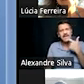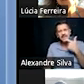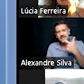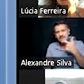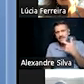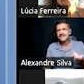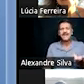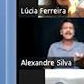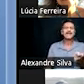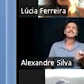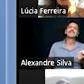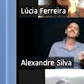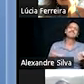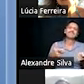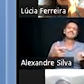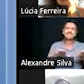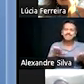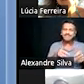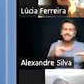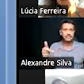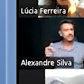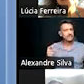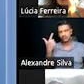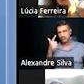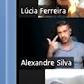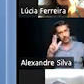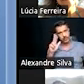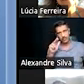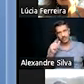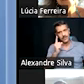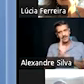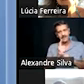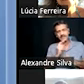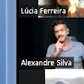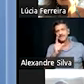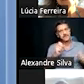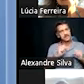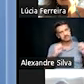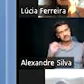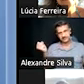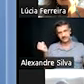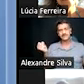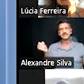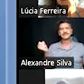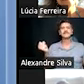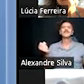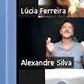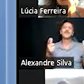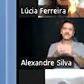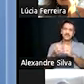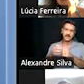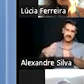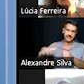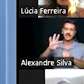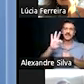répteis fossilizados, eu nunca encontrei. Nunca consegui encontrar, não é impossível. Em outras bacias próximas, como de